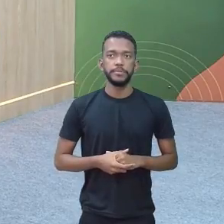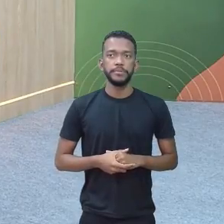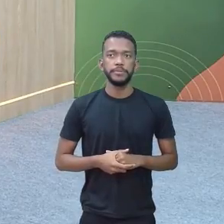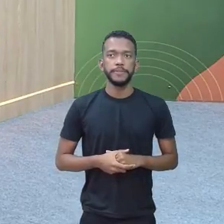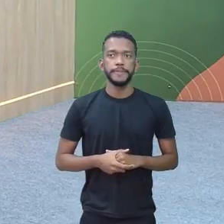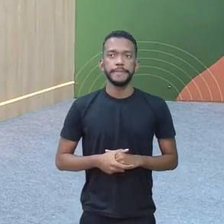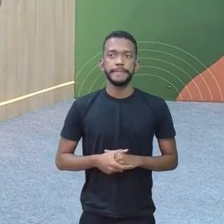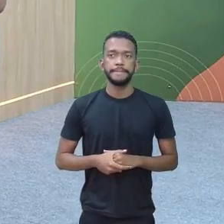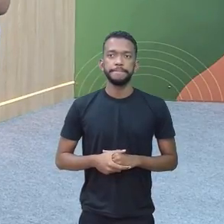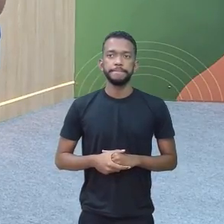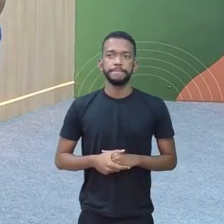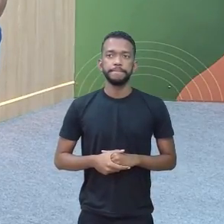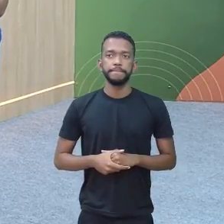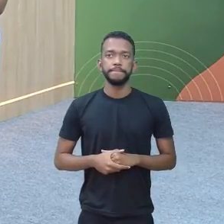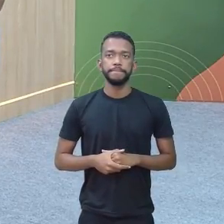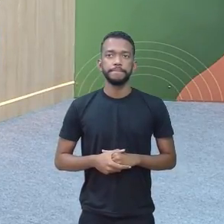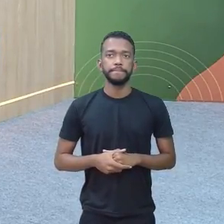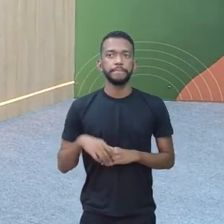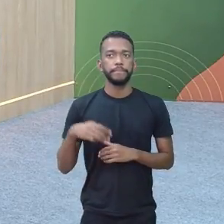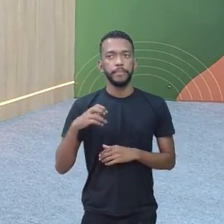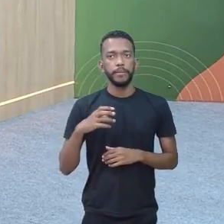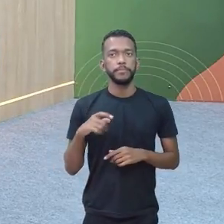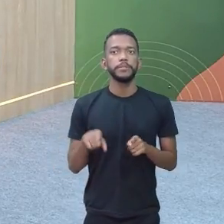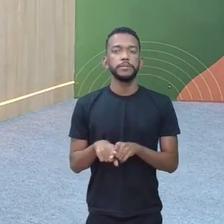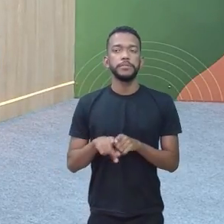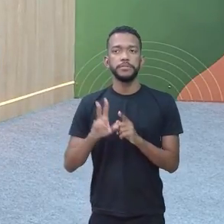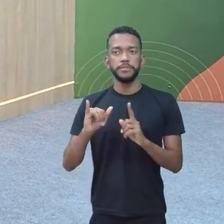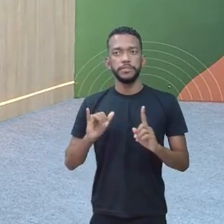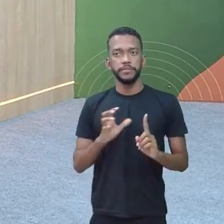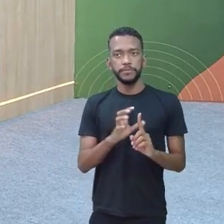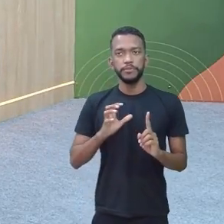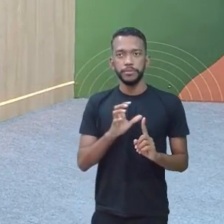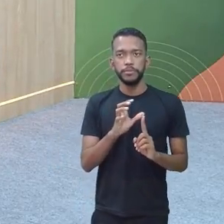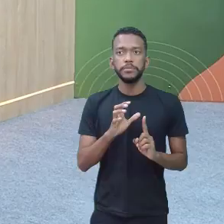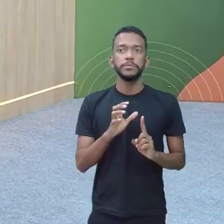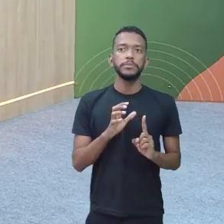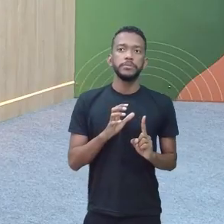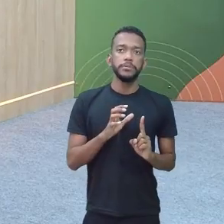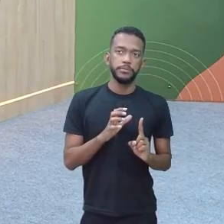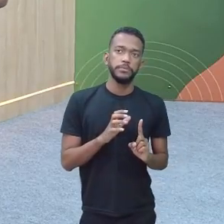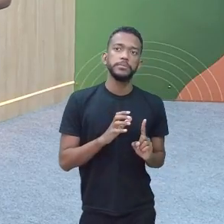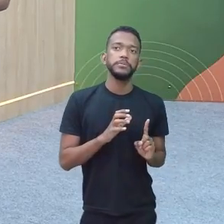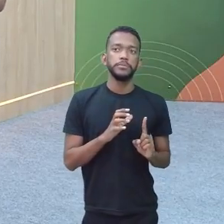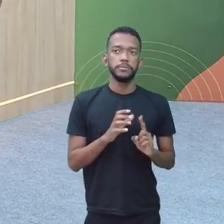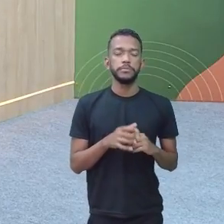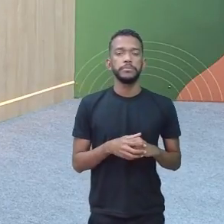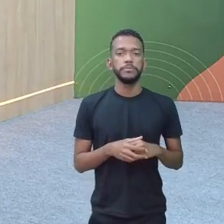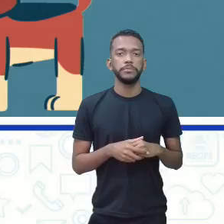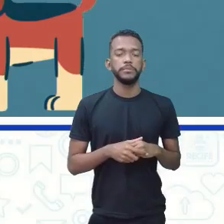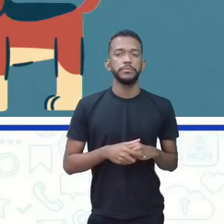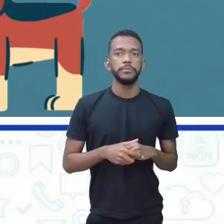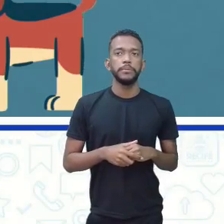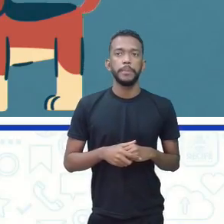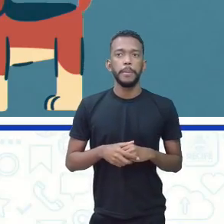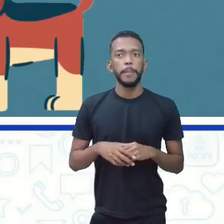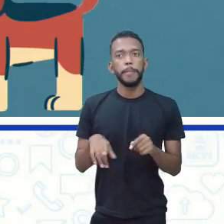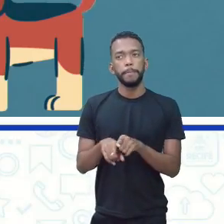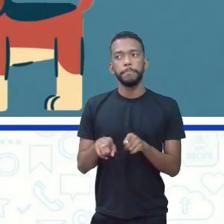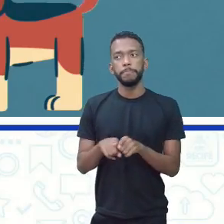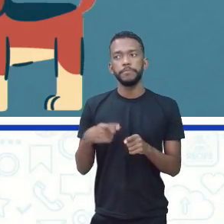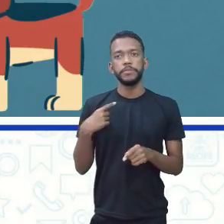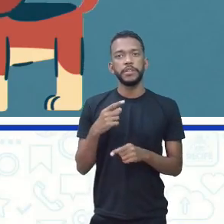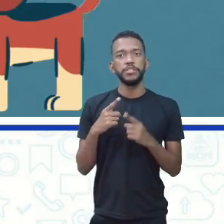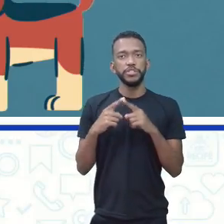Tá? E os memes, eles também vão influenciar o uso dessa linguagem. Então, nós temos